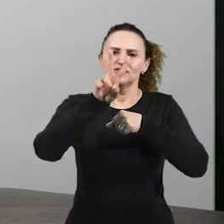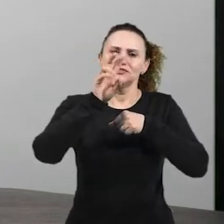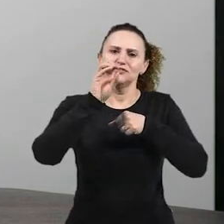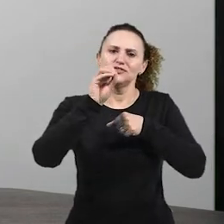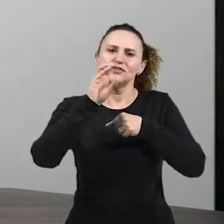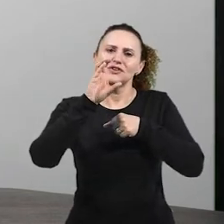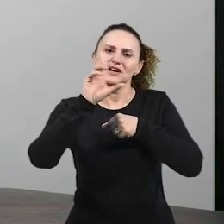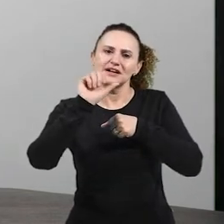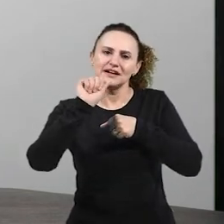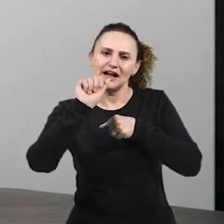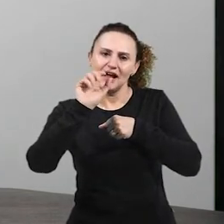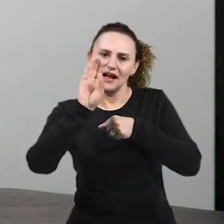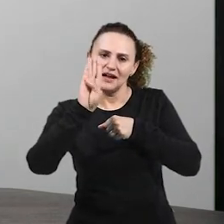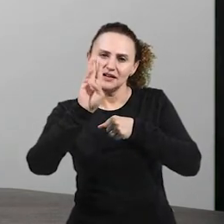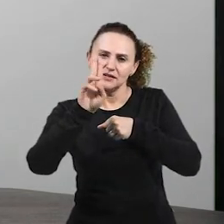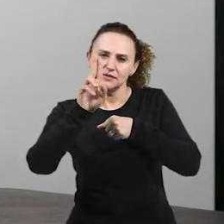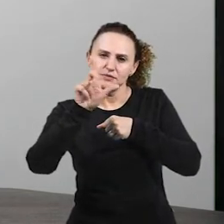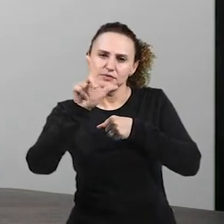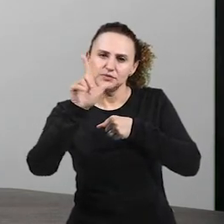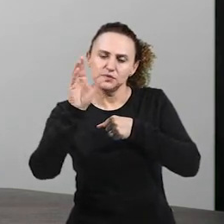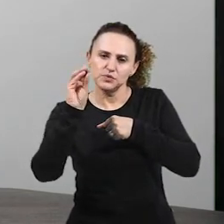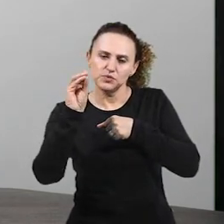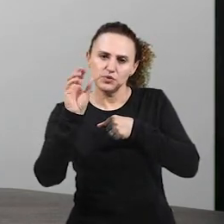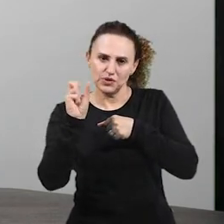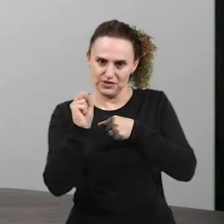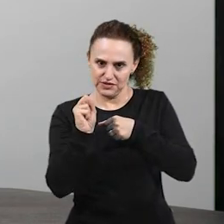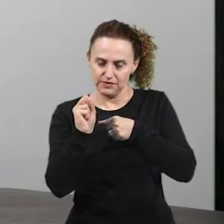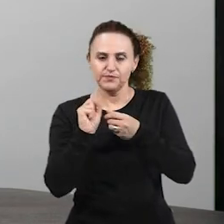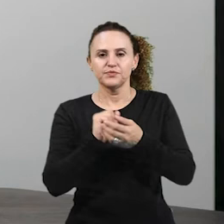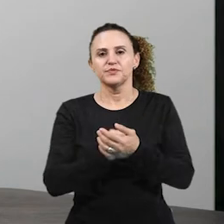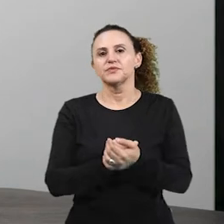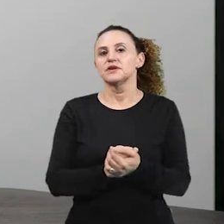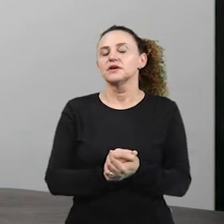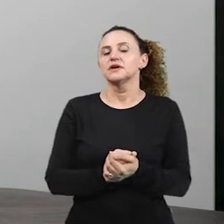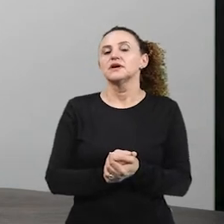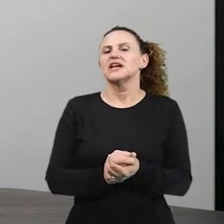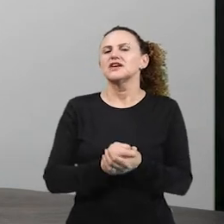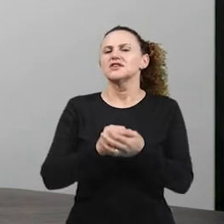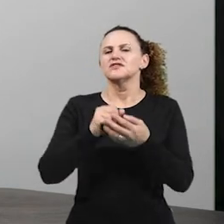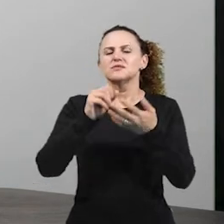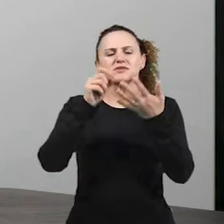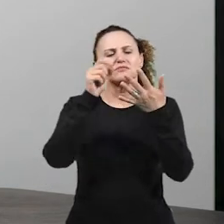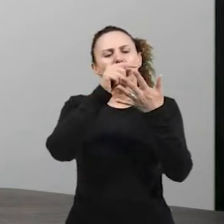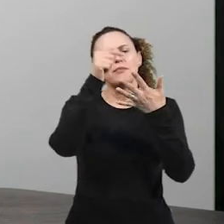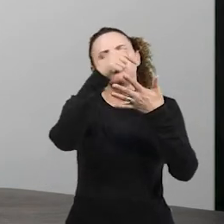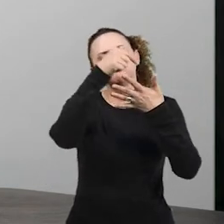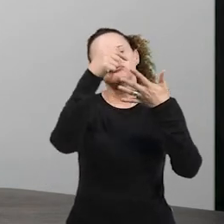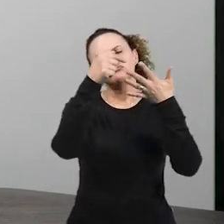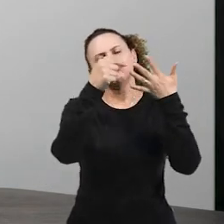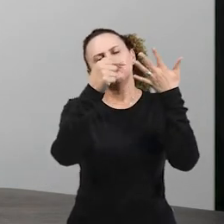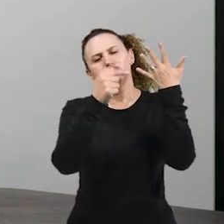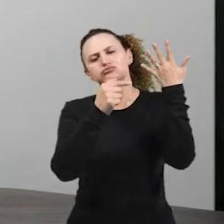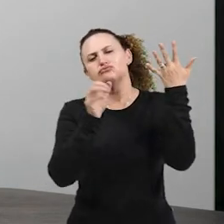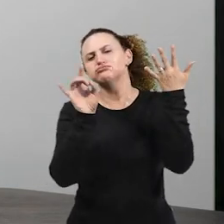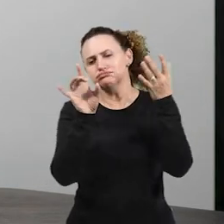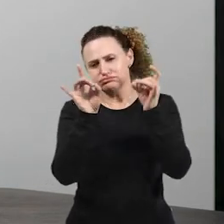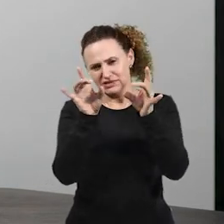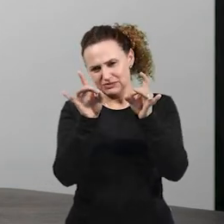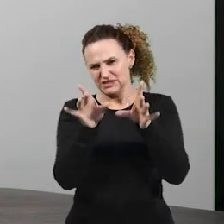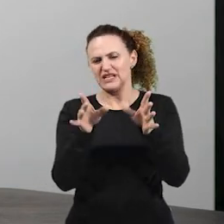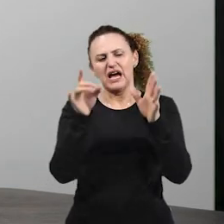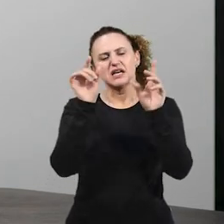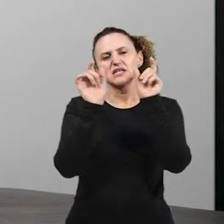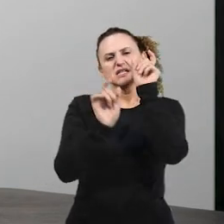vamos aqui só para apresentar para vocês e aí a gente vai entrar nas especificidades na